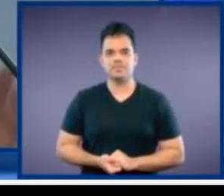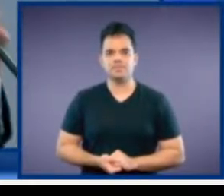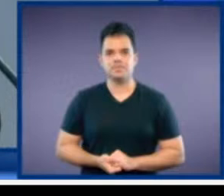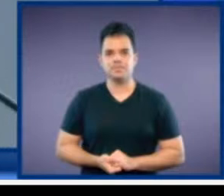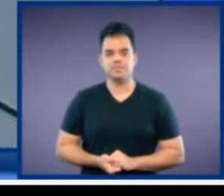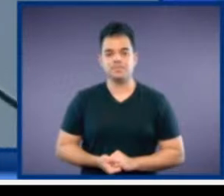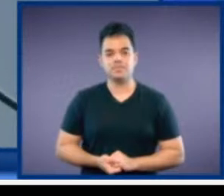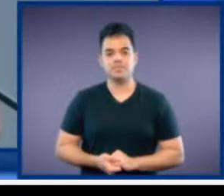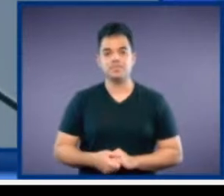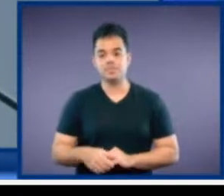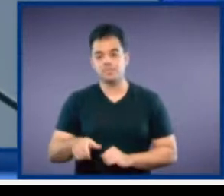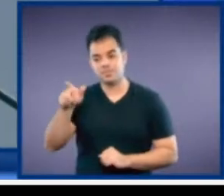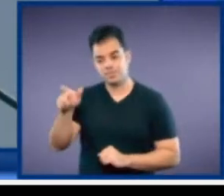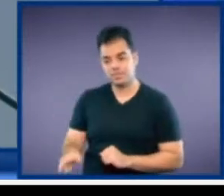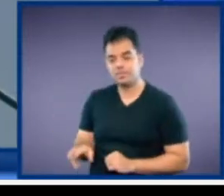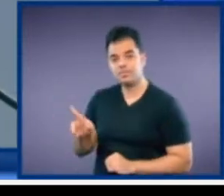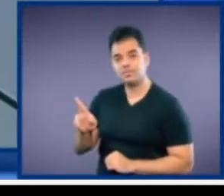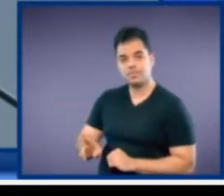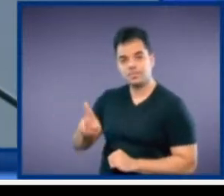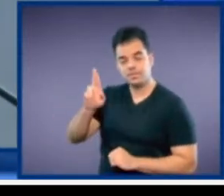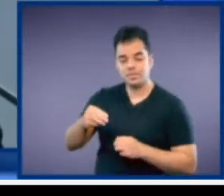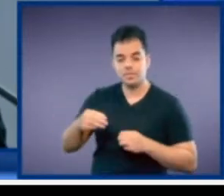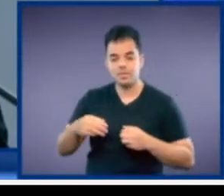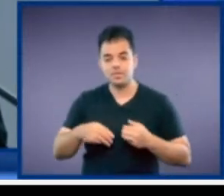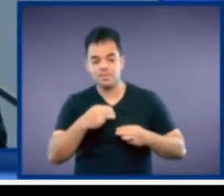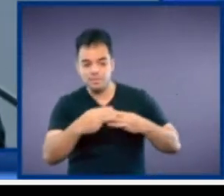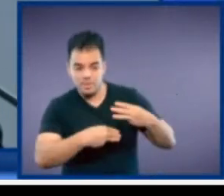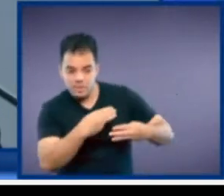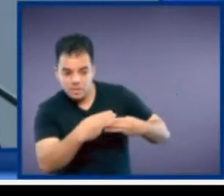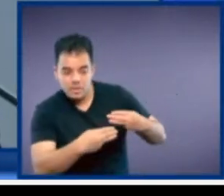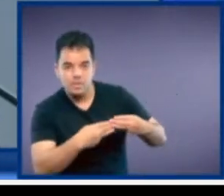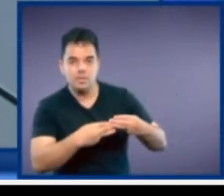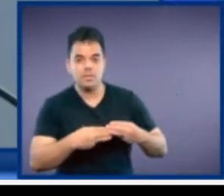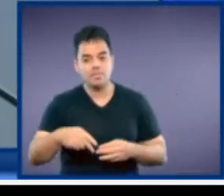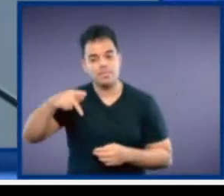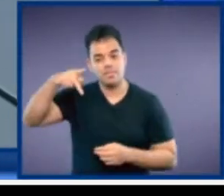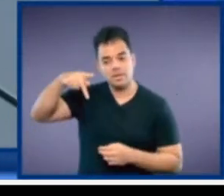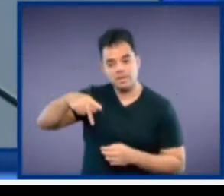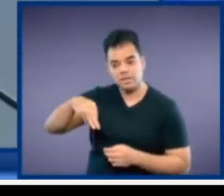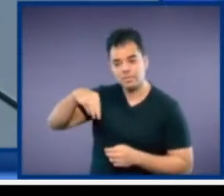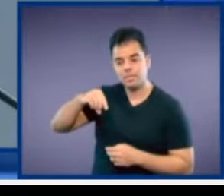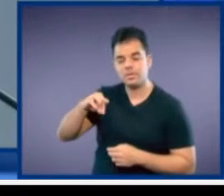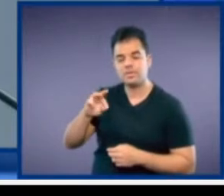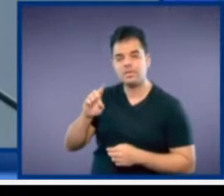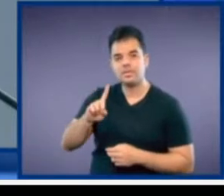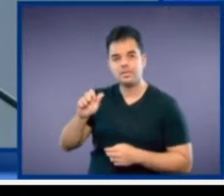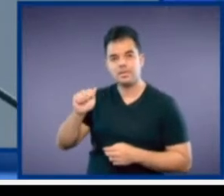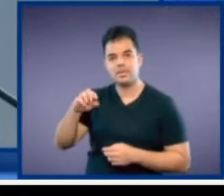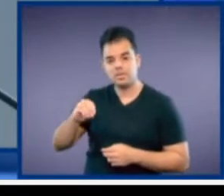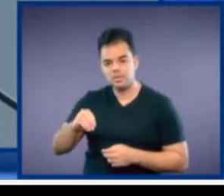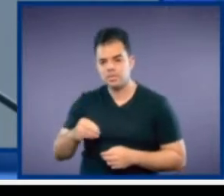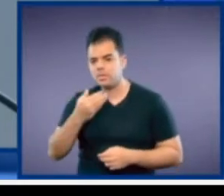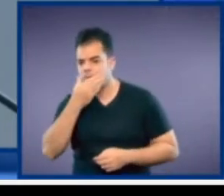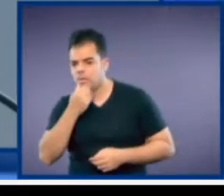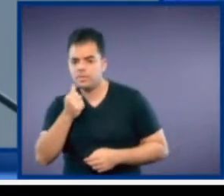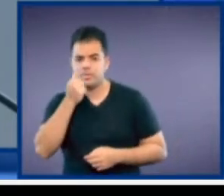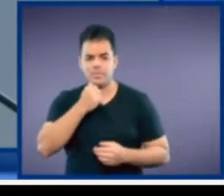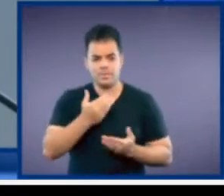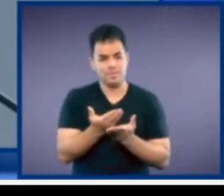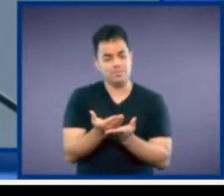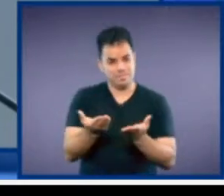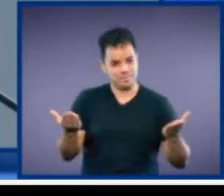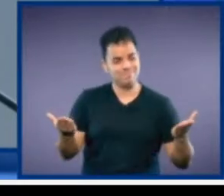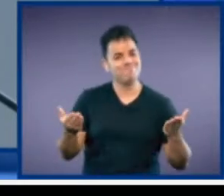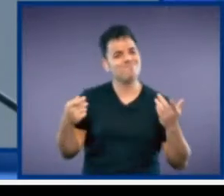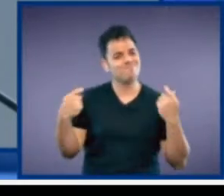Governador Zema, ministro Guaranis, presidente Montezano, senhoras e senhores, eu